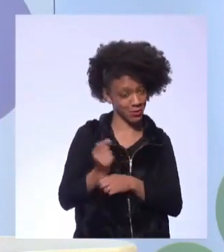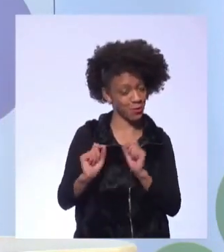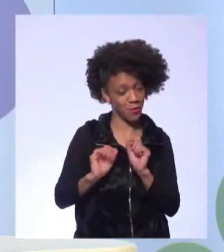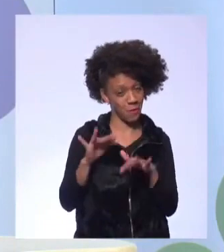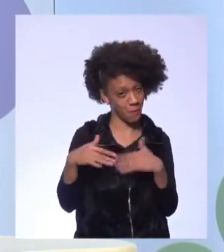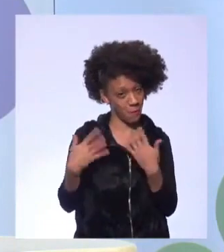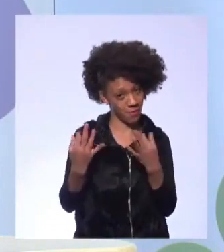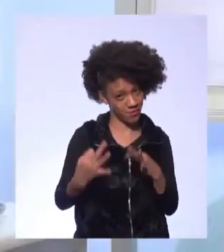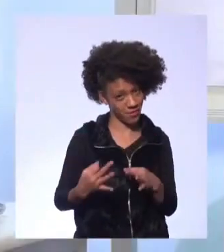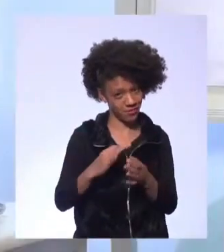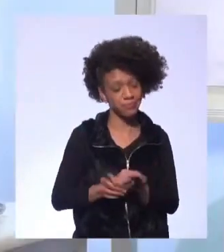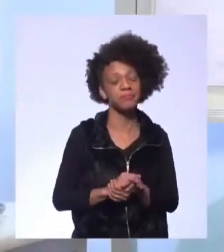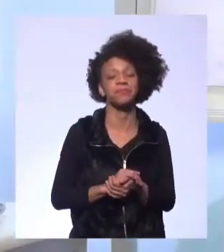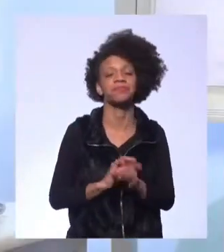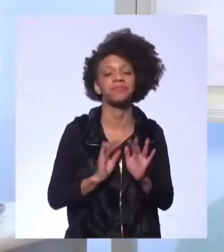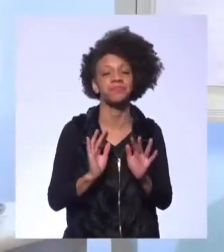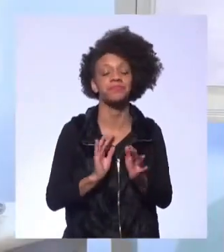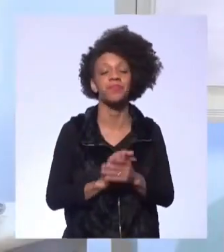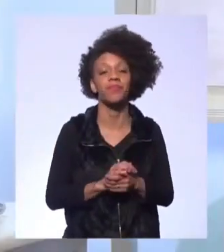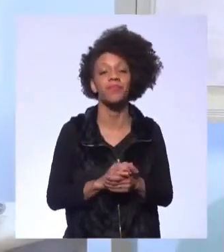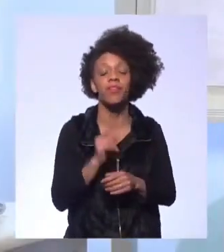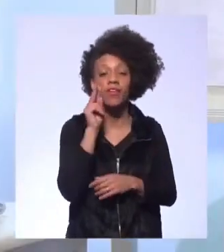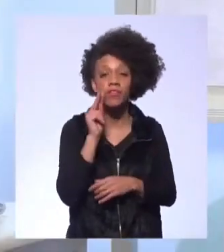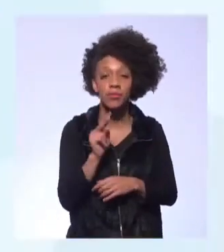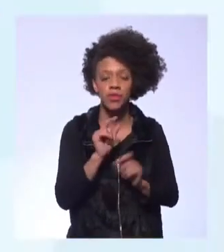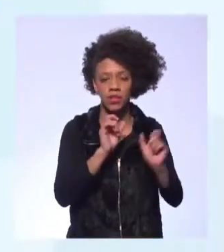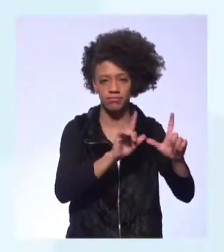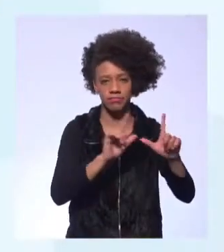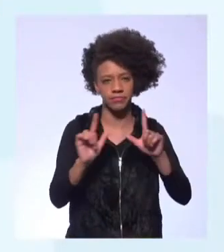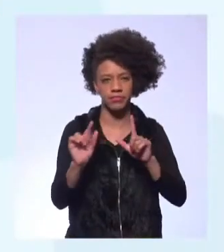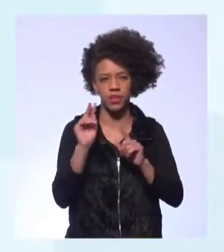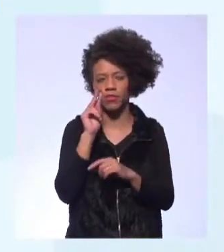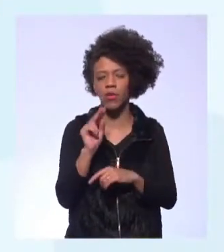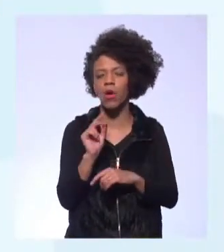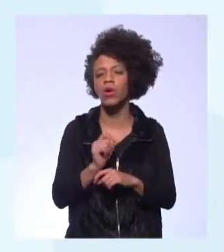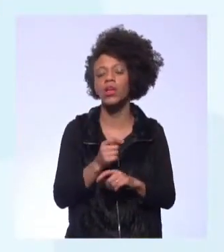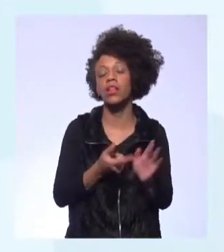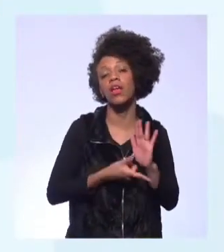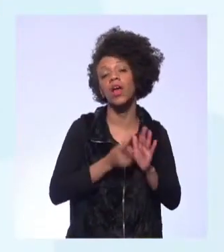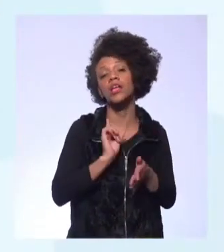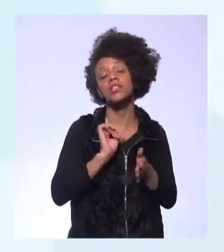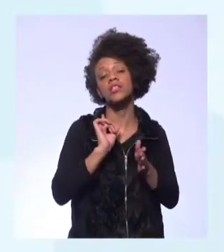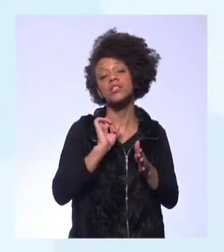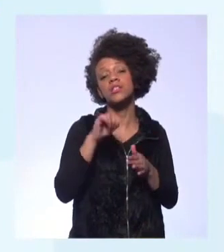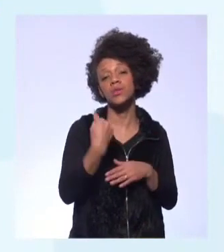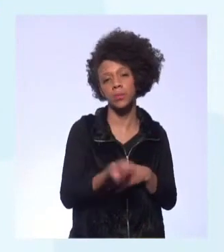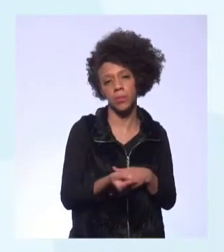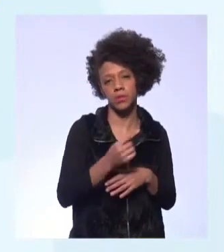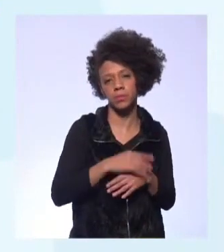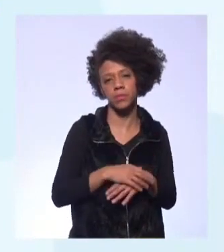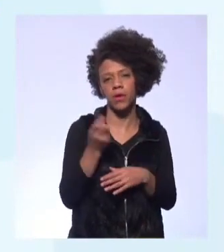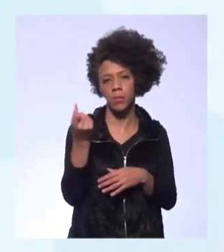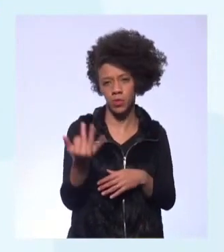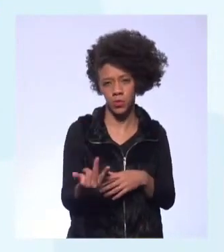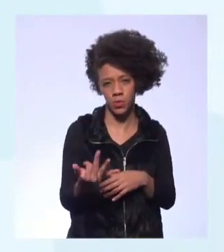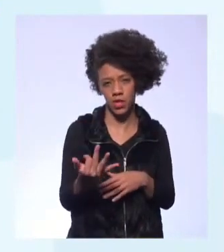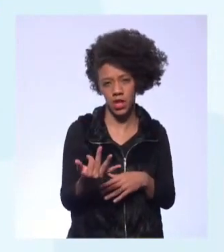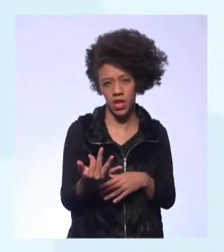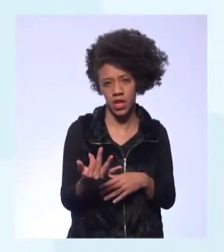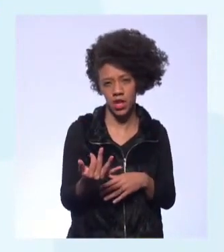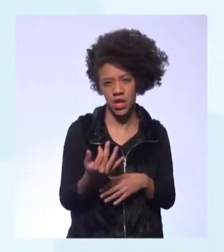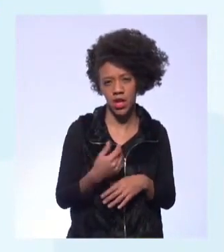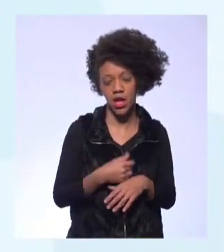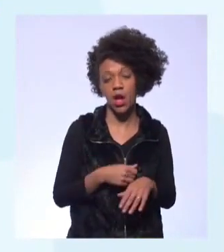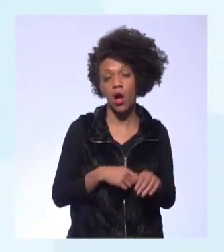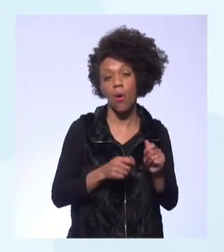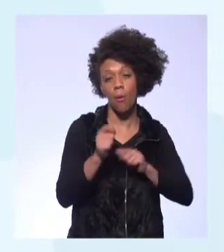é? Então, pessoal, vamos lá. Vamos olhar o quadrinho. Vamos ver o que tem antes e o que tem depois. Vamos contar o átomo